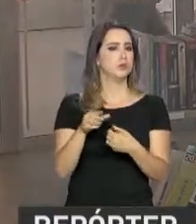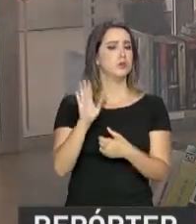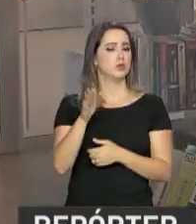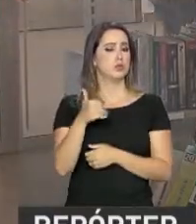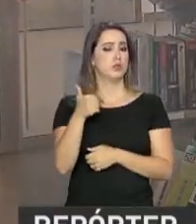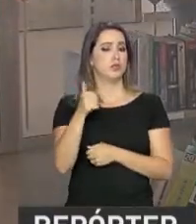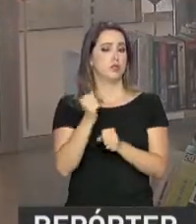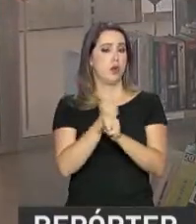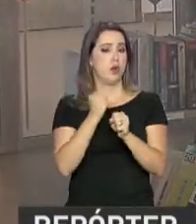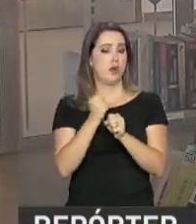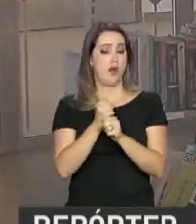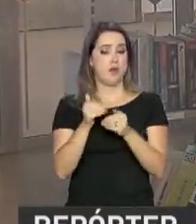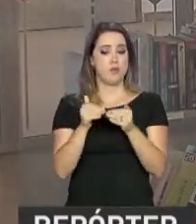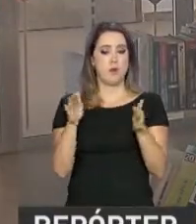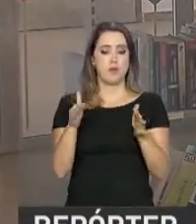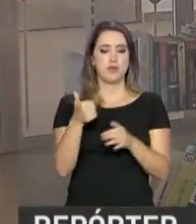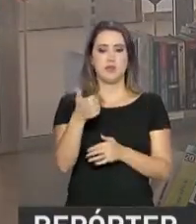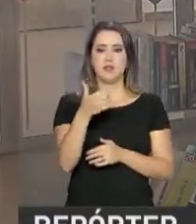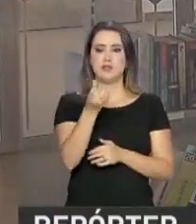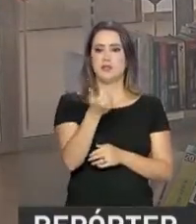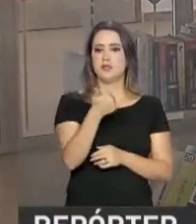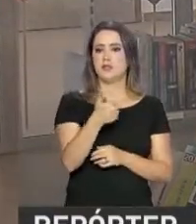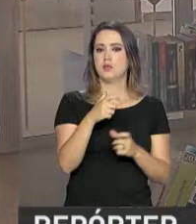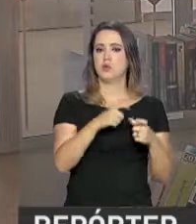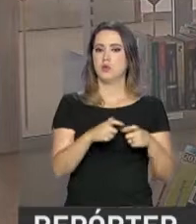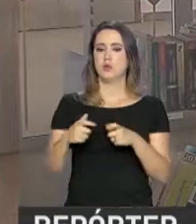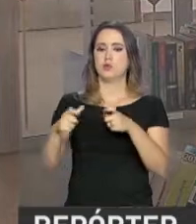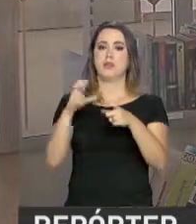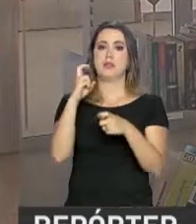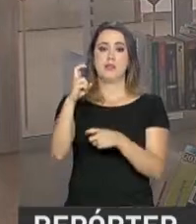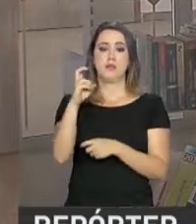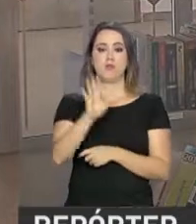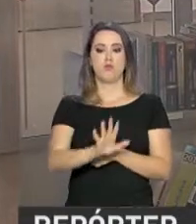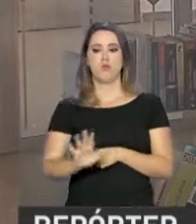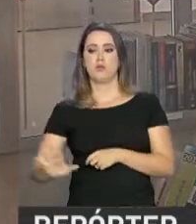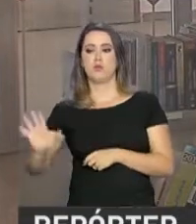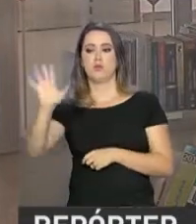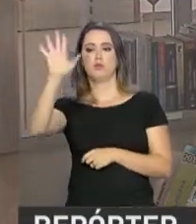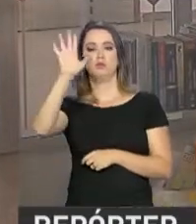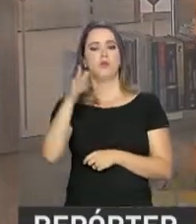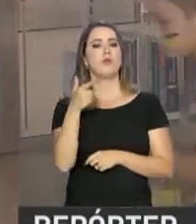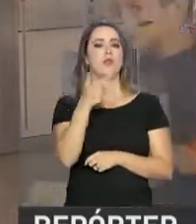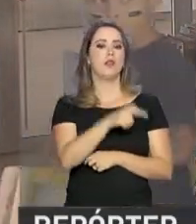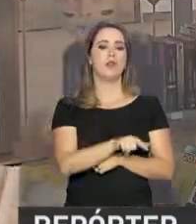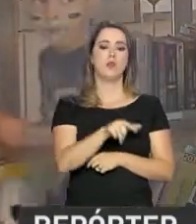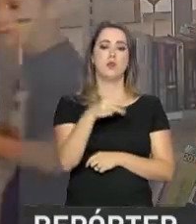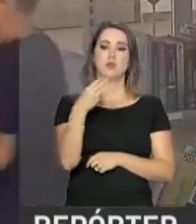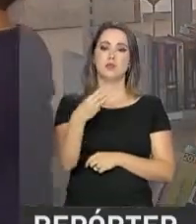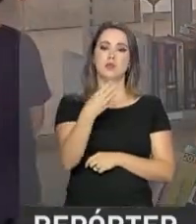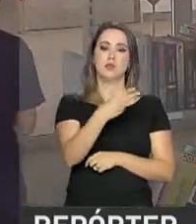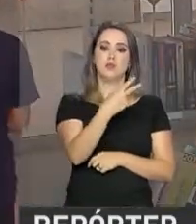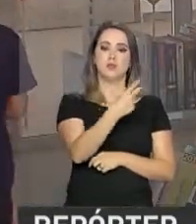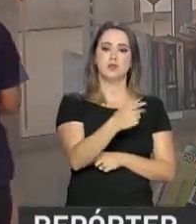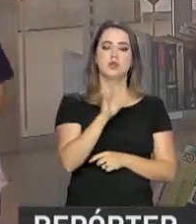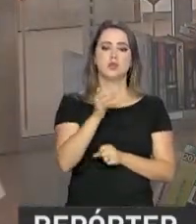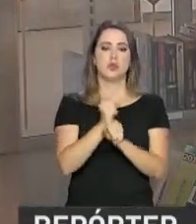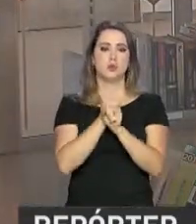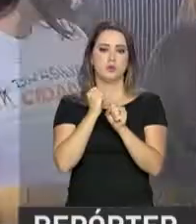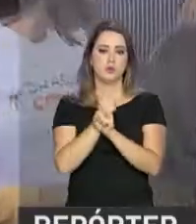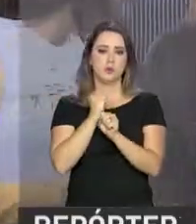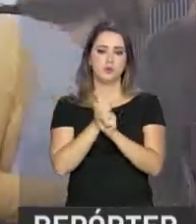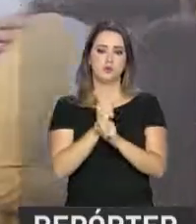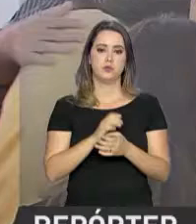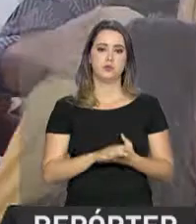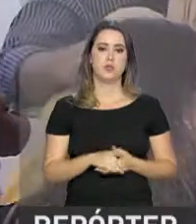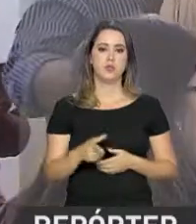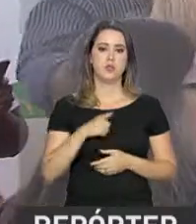este já foram inaugurados nas 5 regiões do país. E outros 332 estão com obras em andamento.